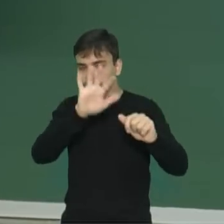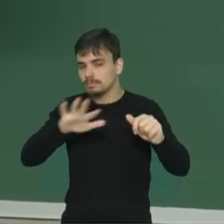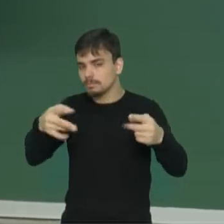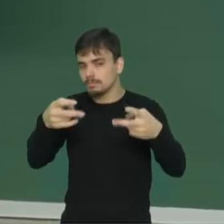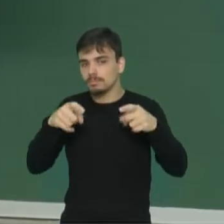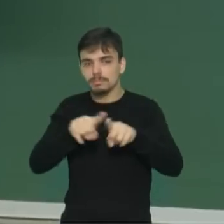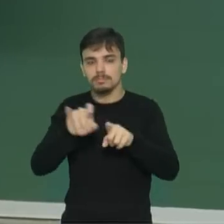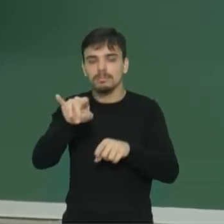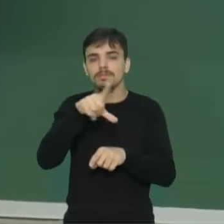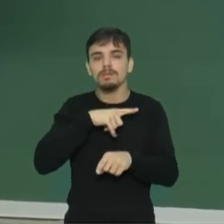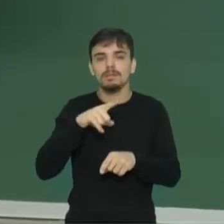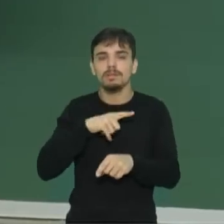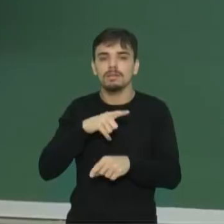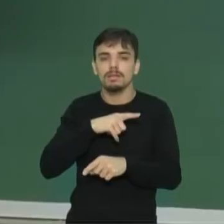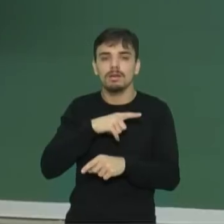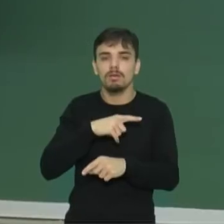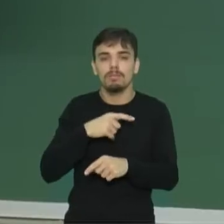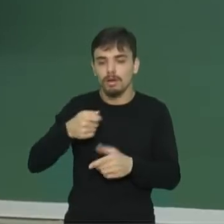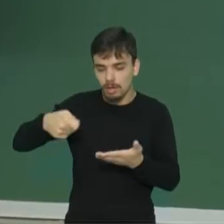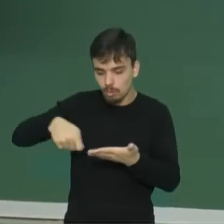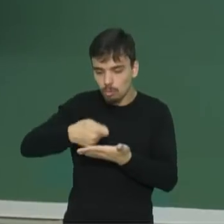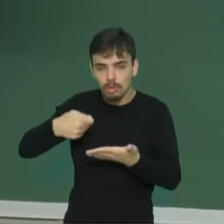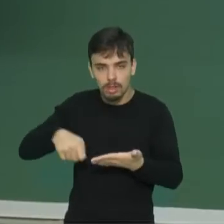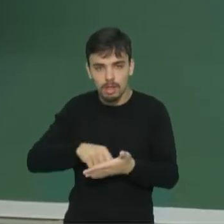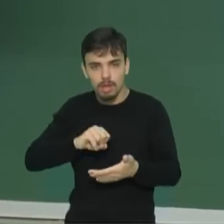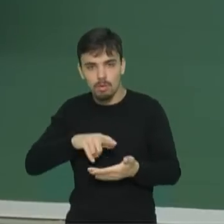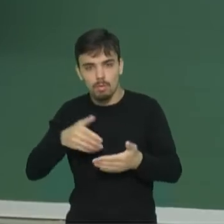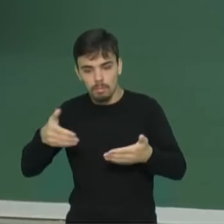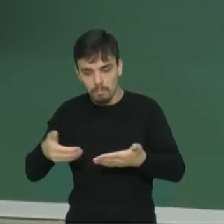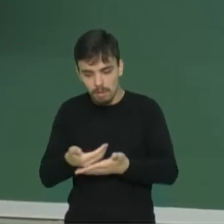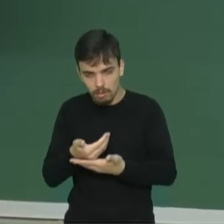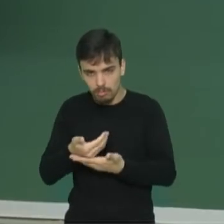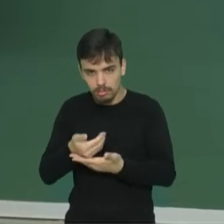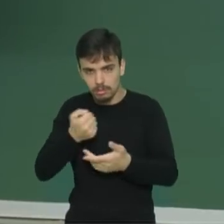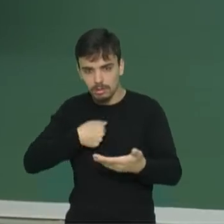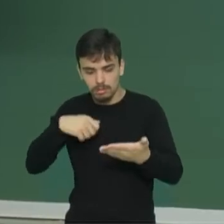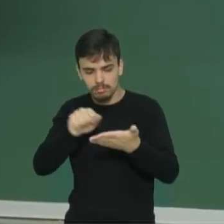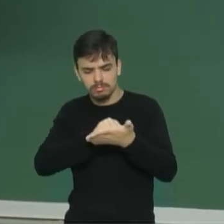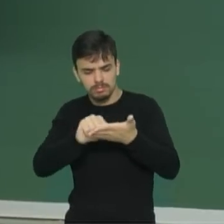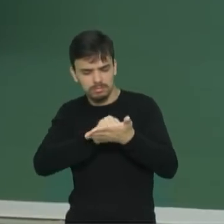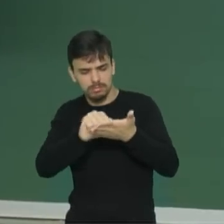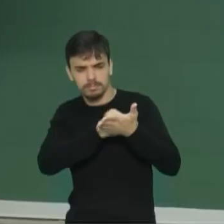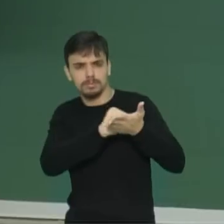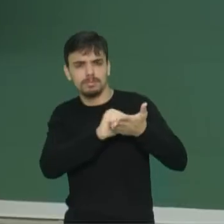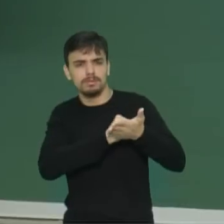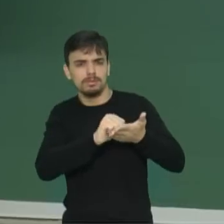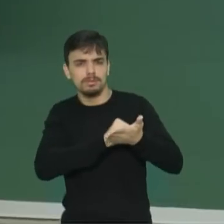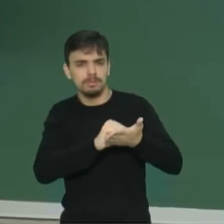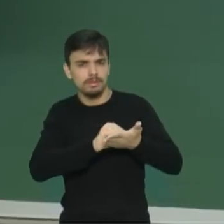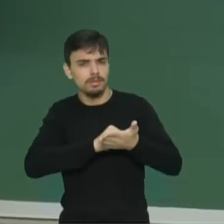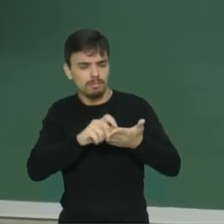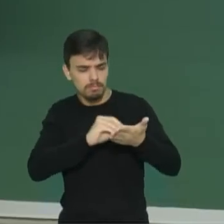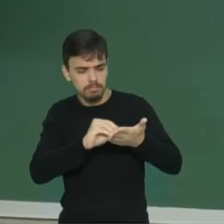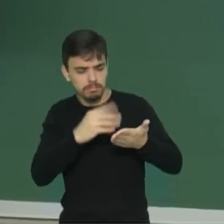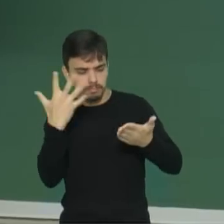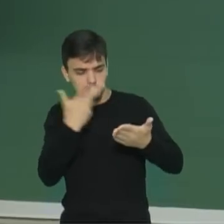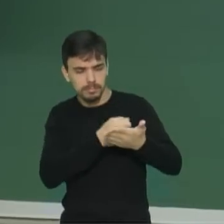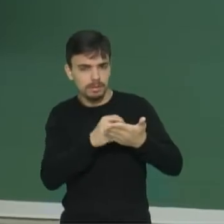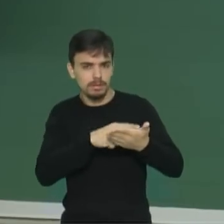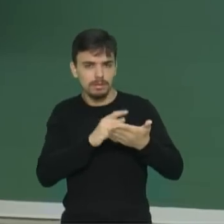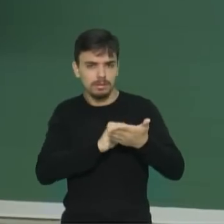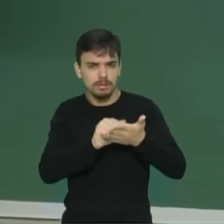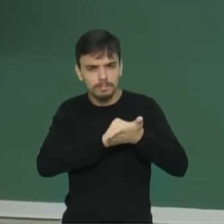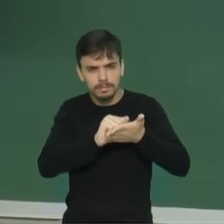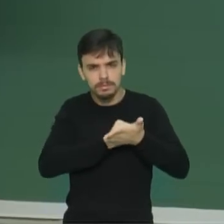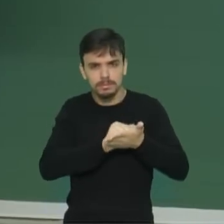tem uma colher, uma concha na sua casa, faz um polimento bem bom nela, com sabão em pedra e palha de aço, deixa ela bem